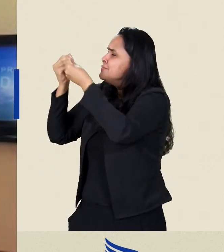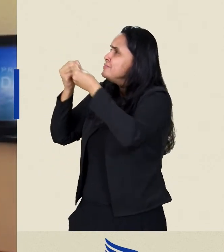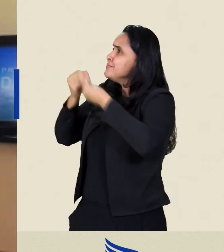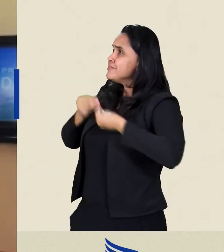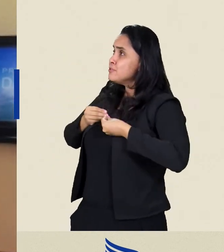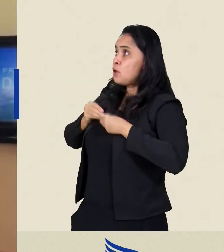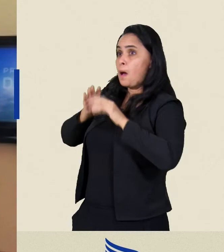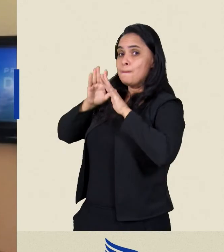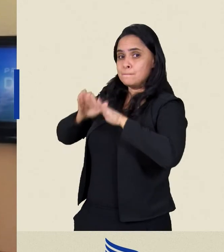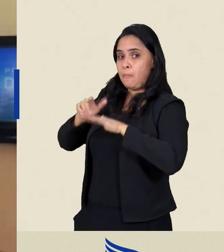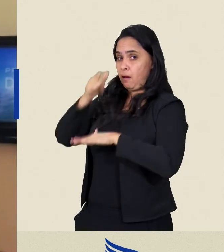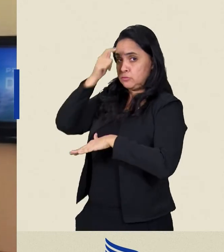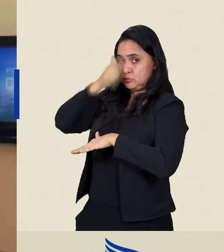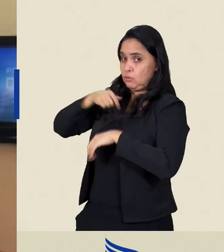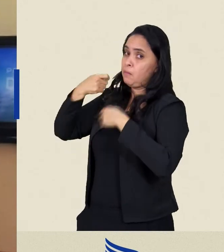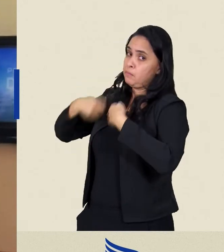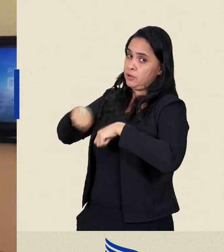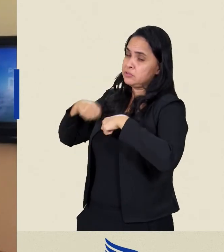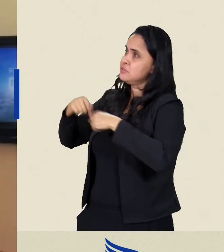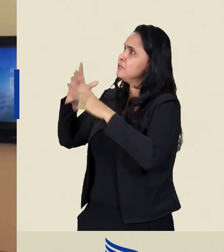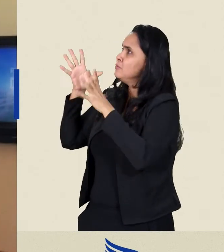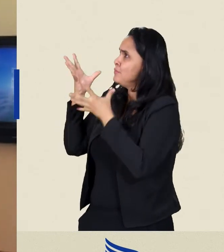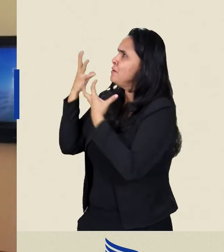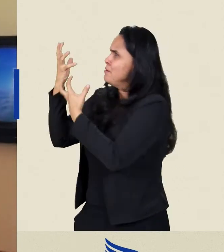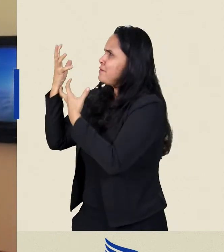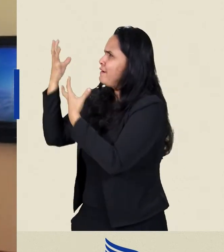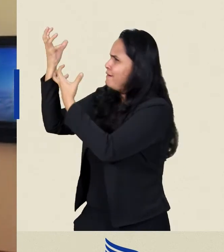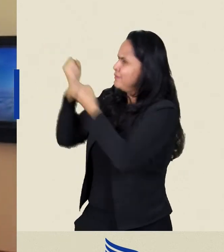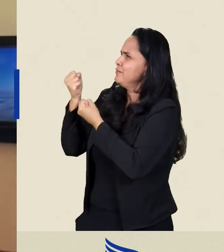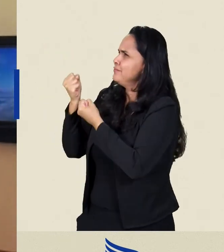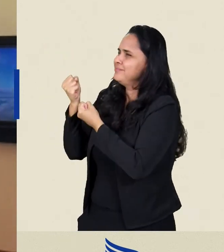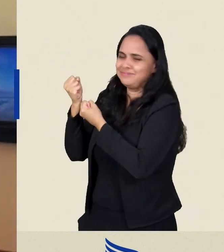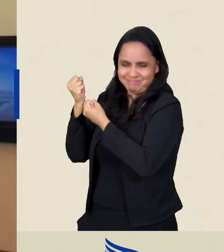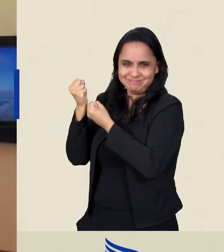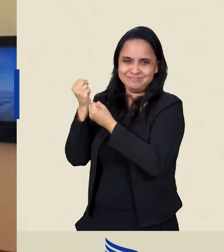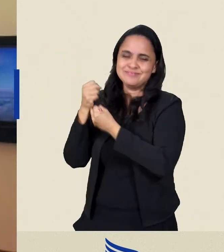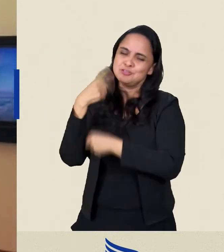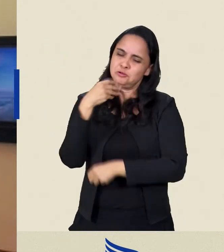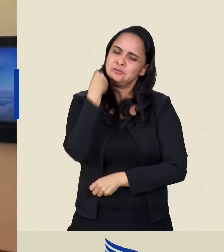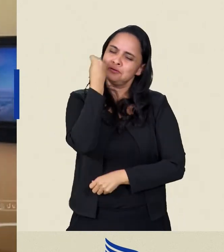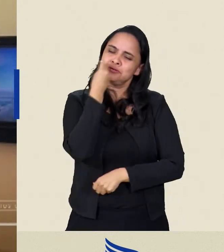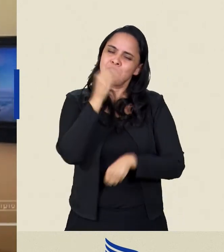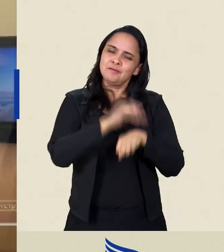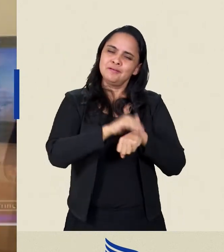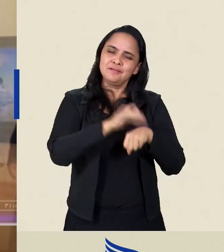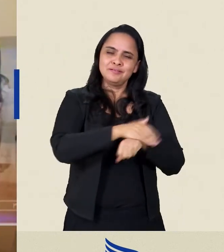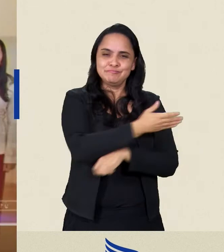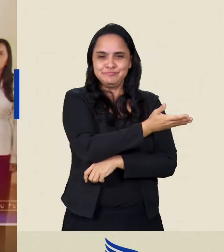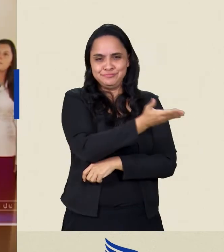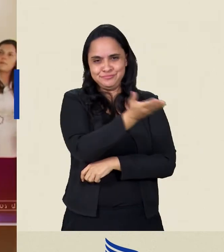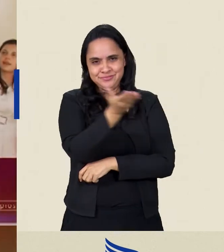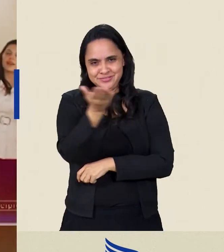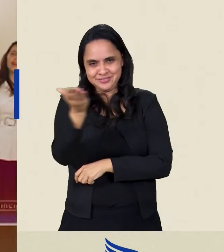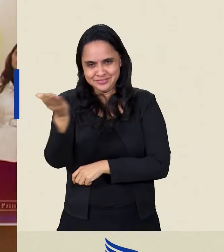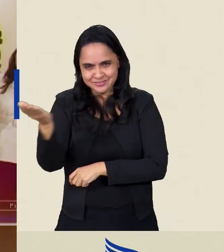Ele deve estender a mão para receber essa salvação. Que essa seja a experiência dos nossos ouvintes.